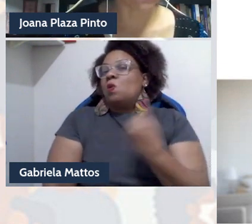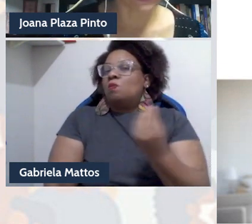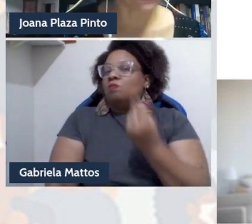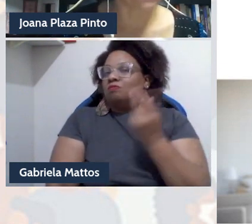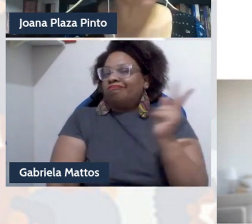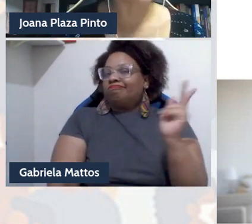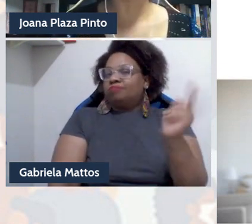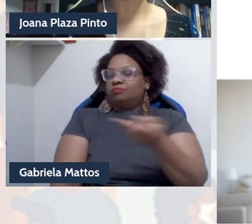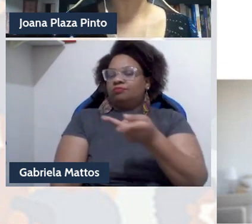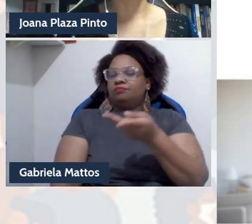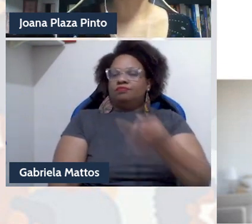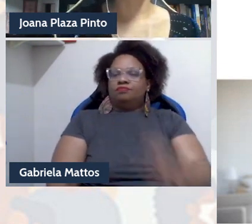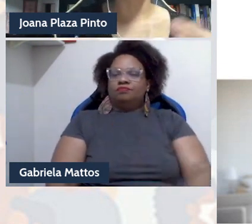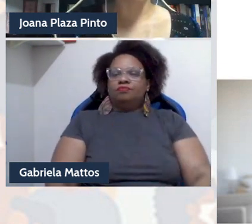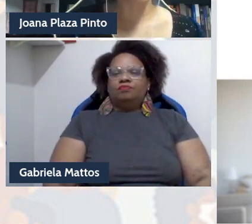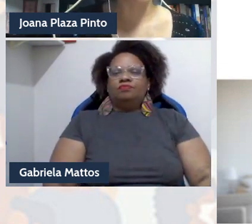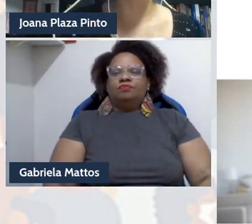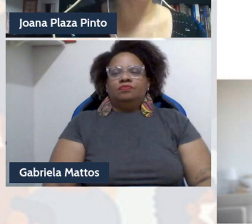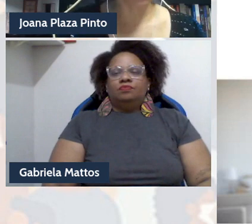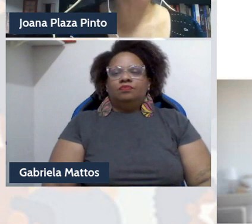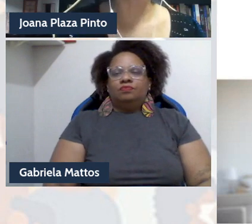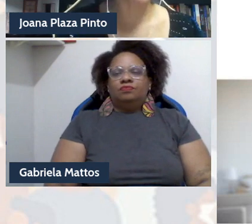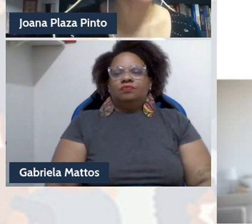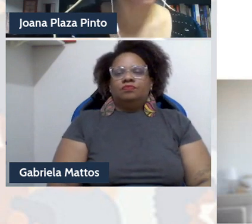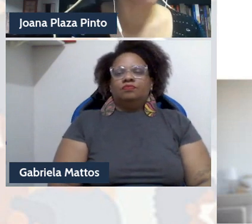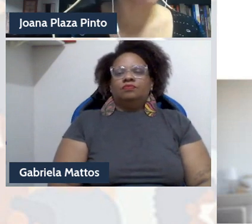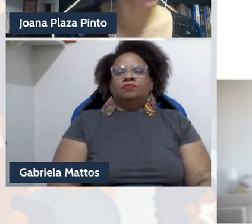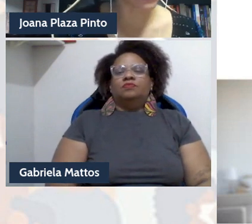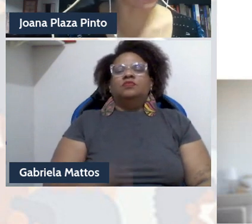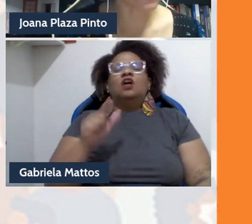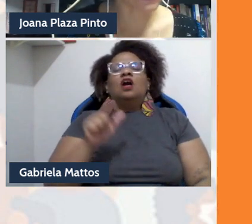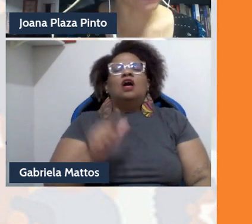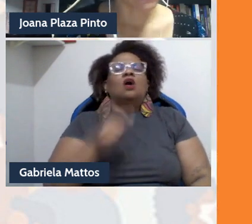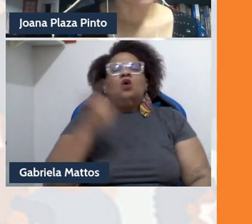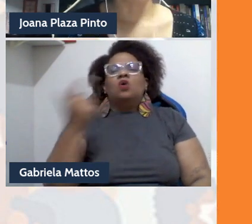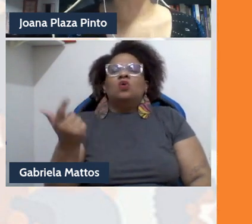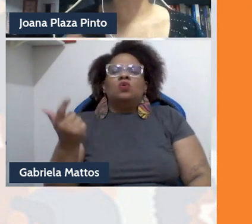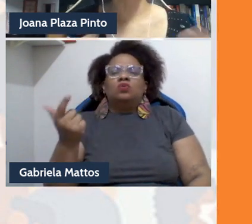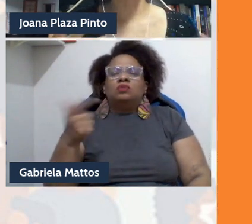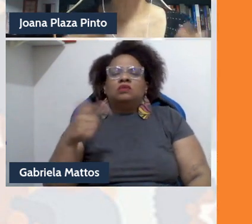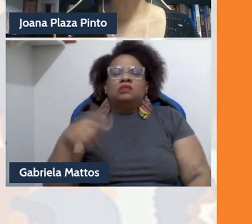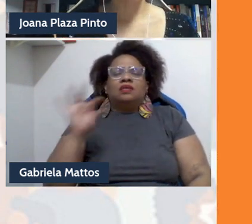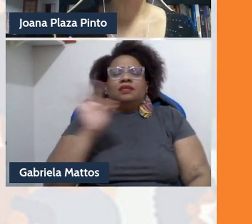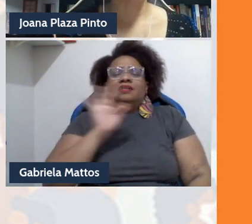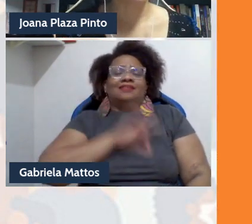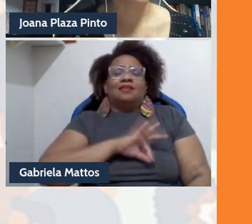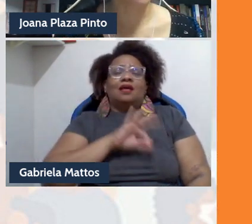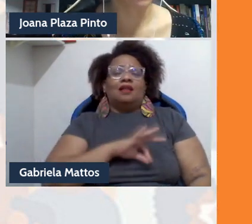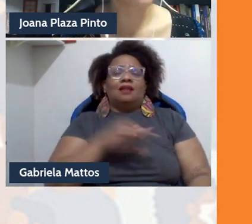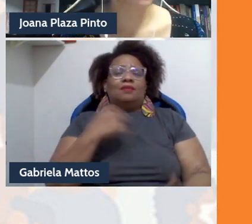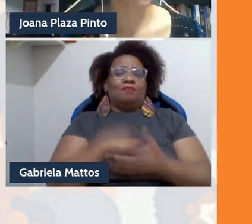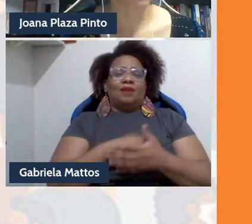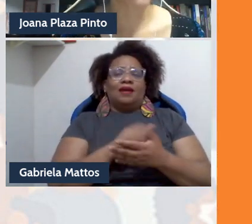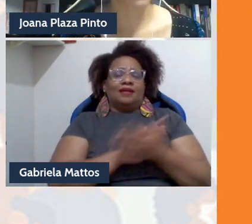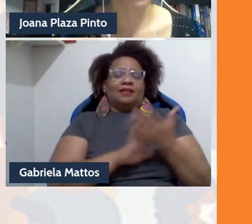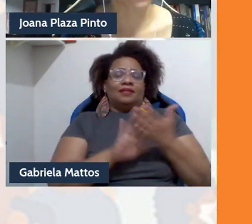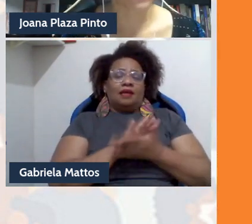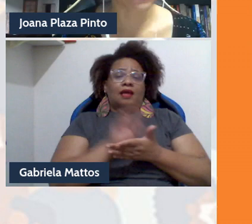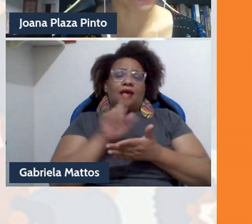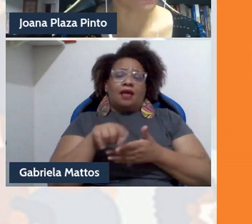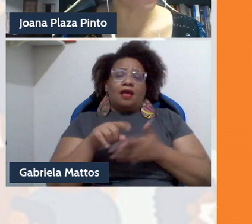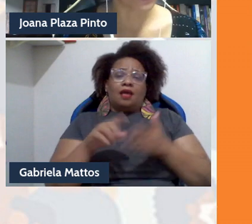outra categoria, assim, de atividade normalmente não remunerada é o famoso cuidado em sua